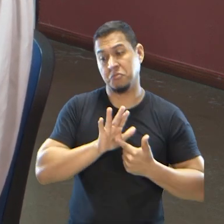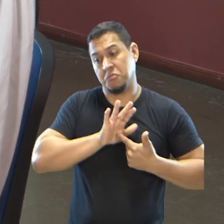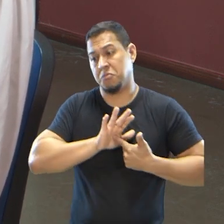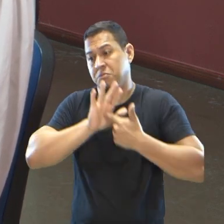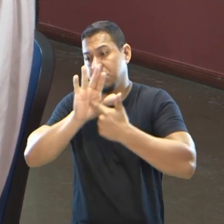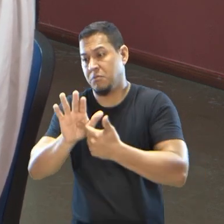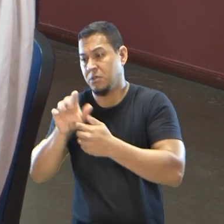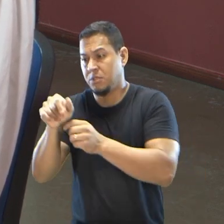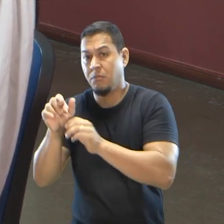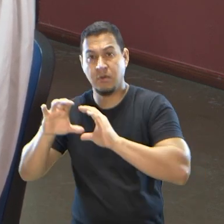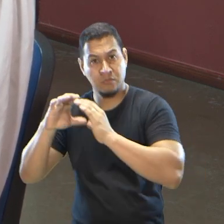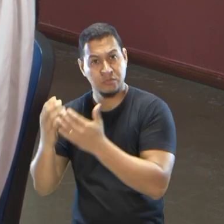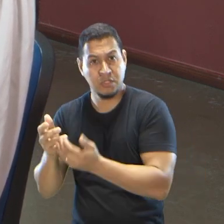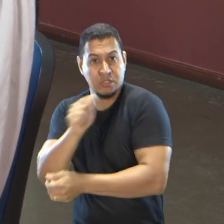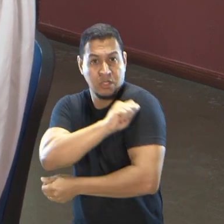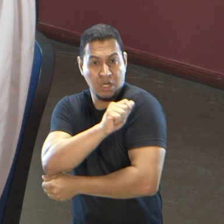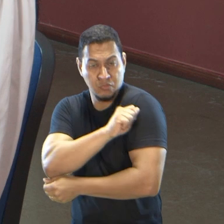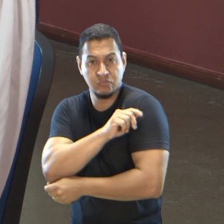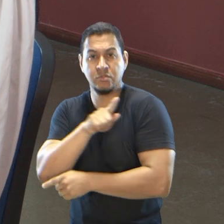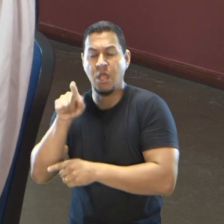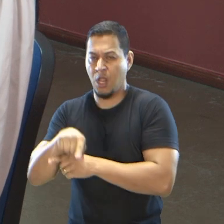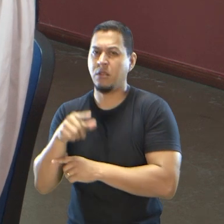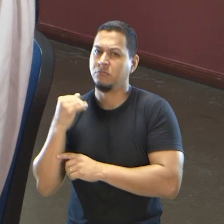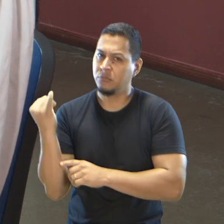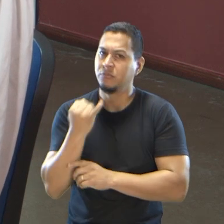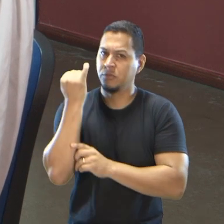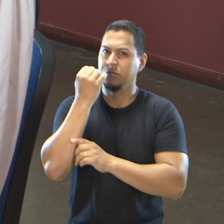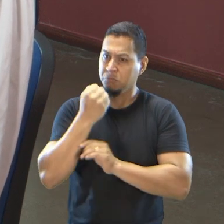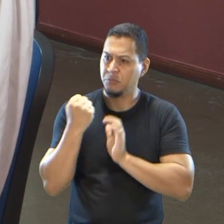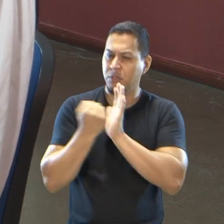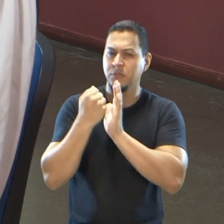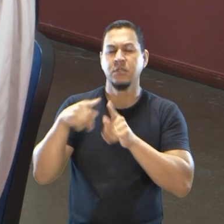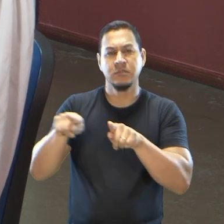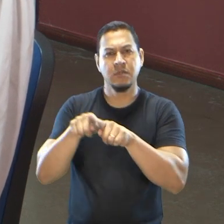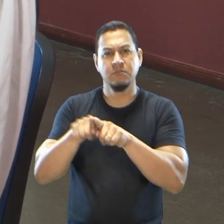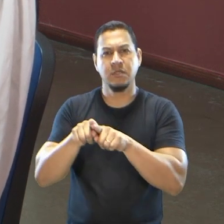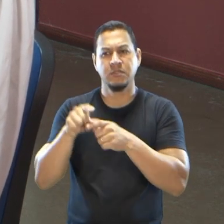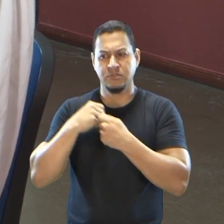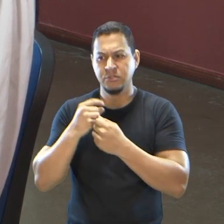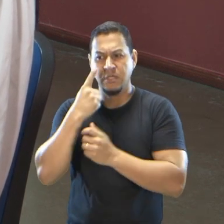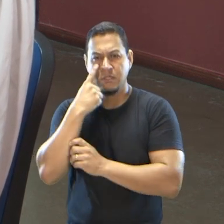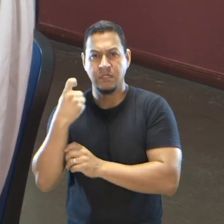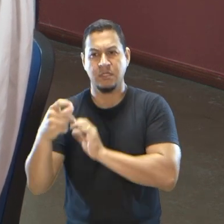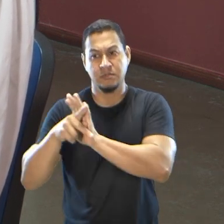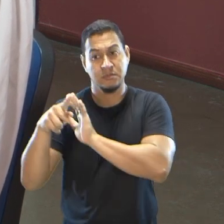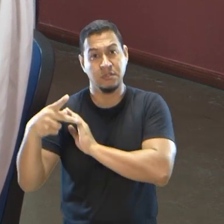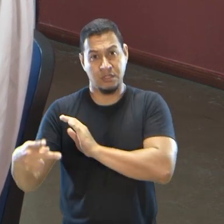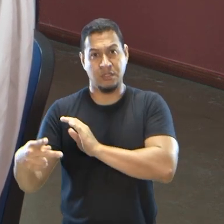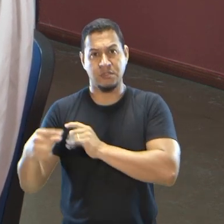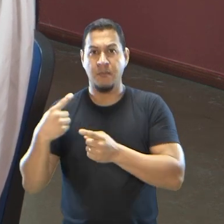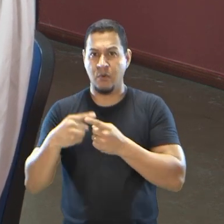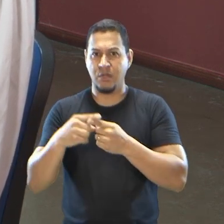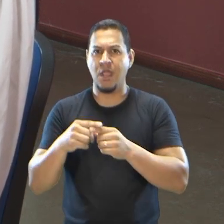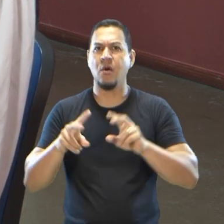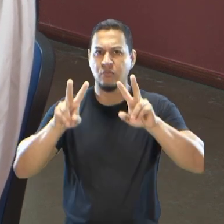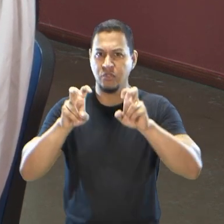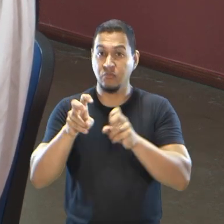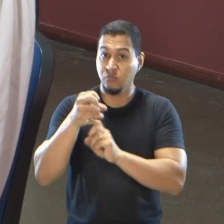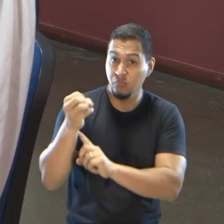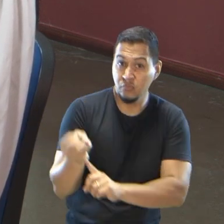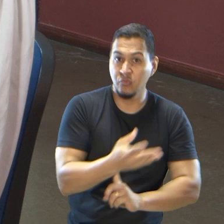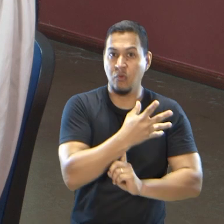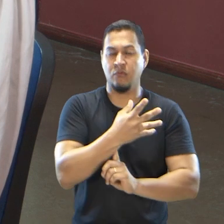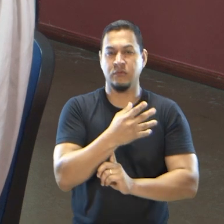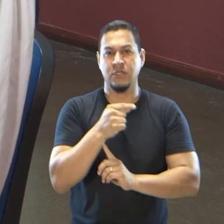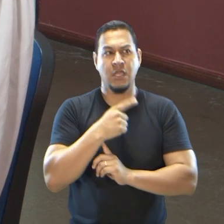para os nossos alunos, para a nossa comunidade, vai ser muito importante, eu acho que também de interesse, porque como está em alta, como